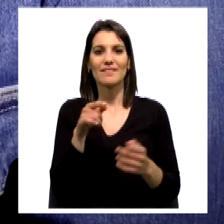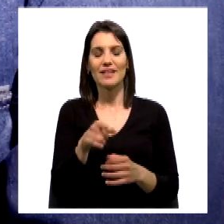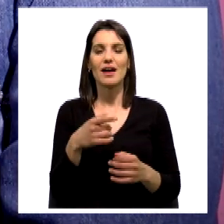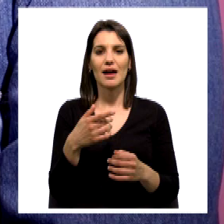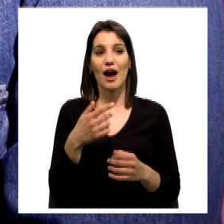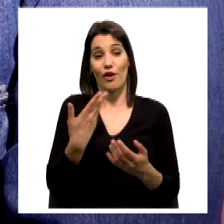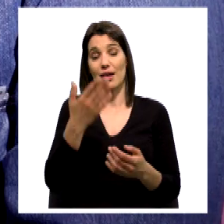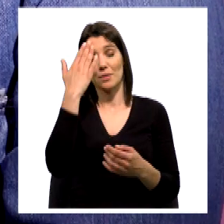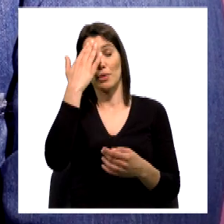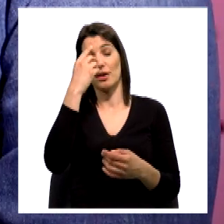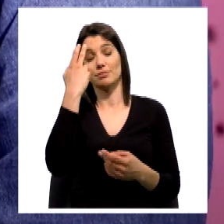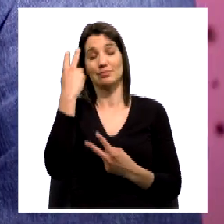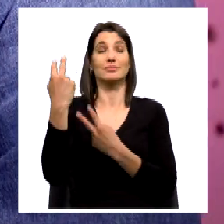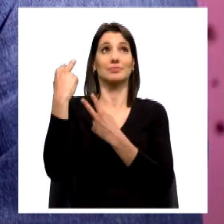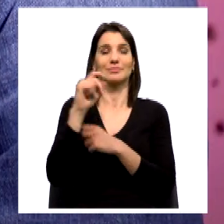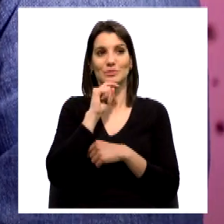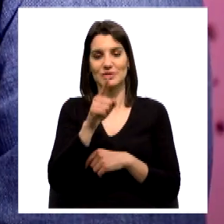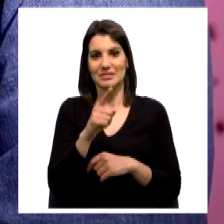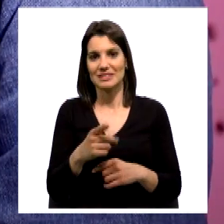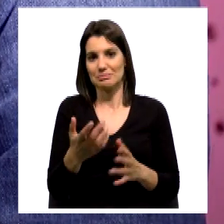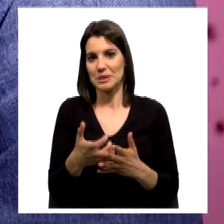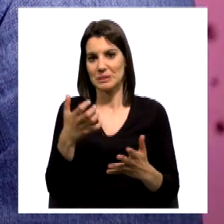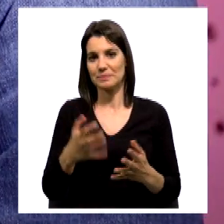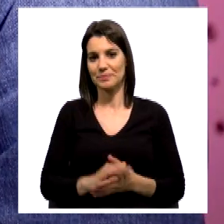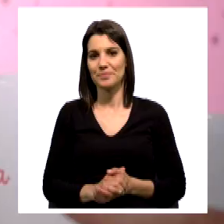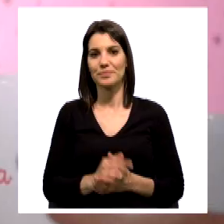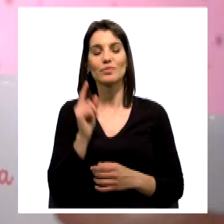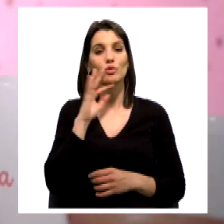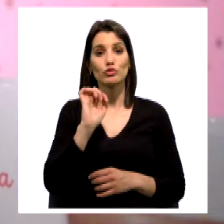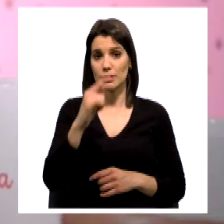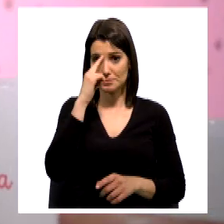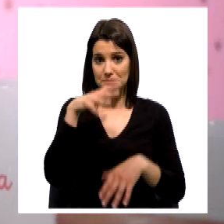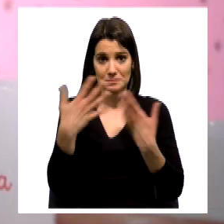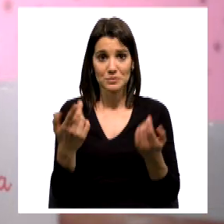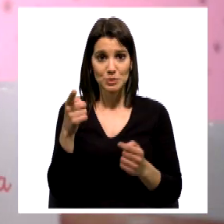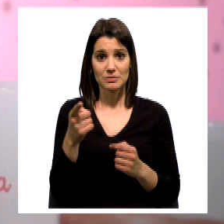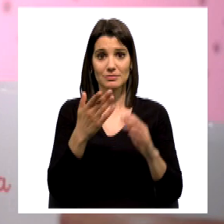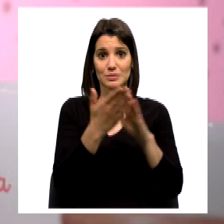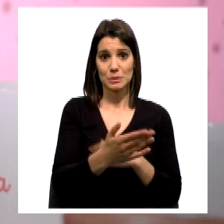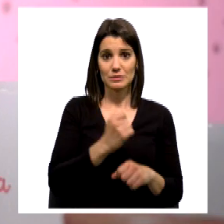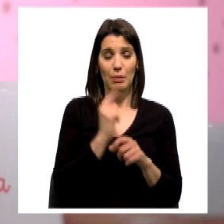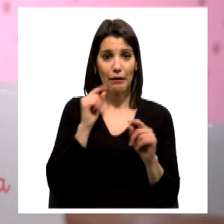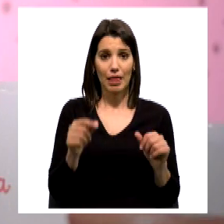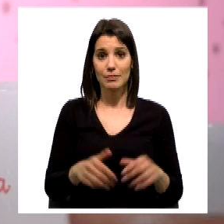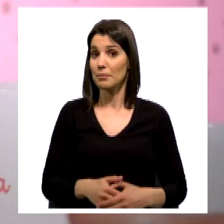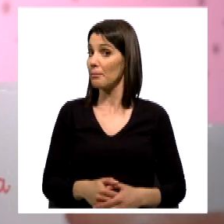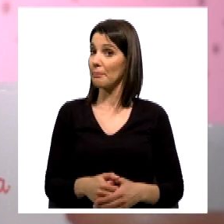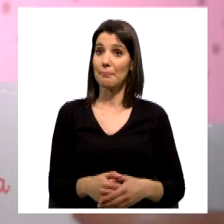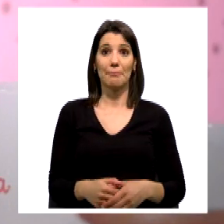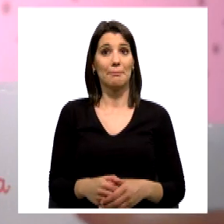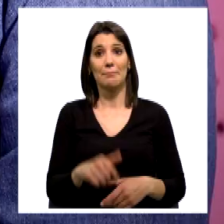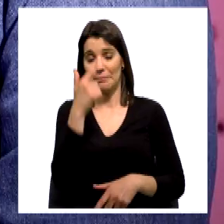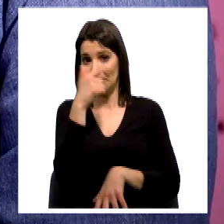não sei, neste exercício rápido de memória, é capaz de ser a mais relevante. Os teus pais nunca imaginaram que virias a ser